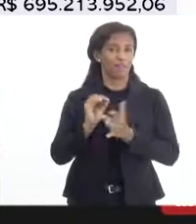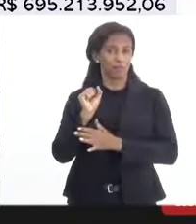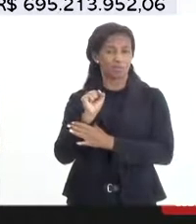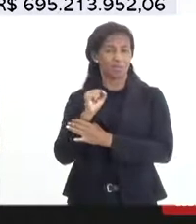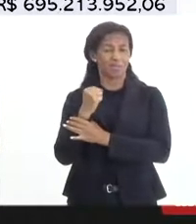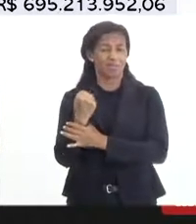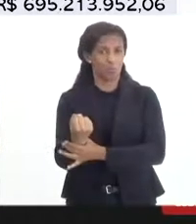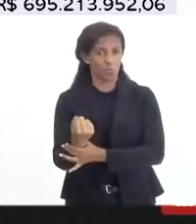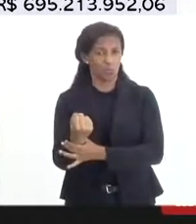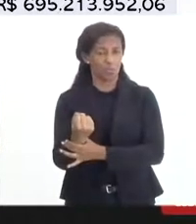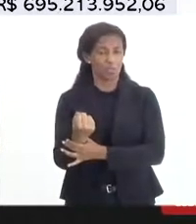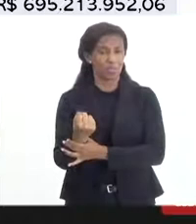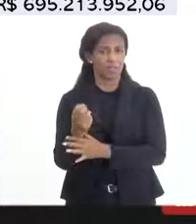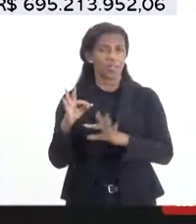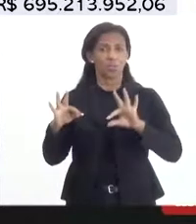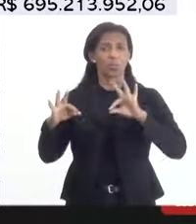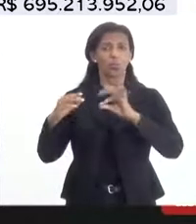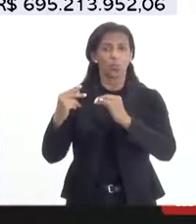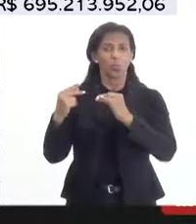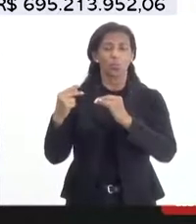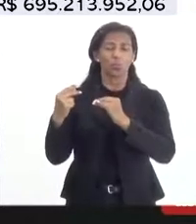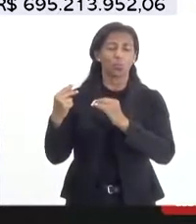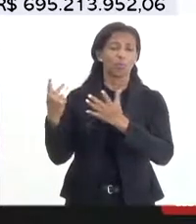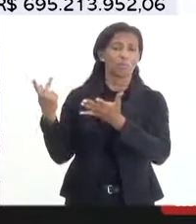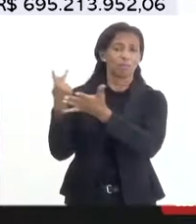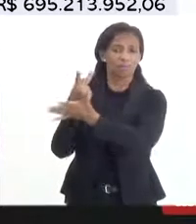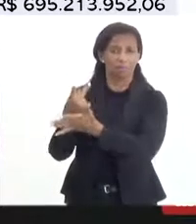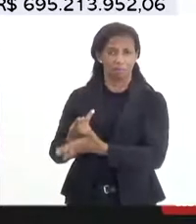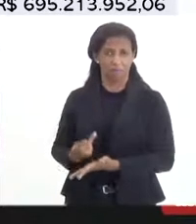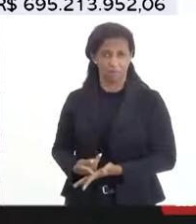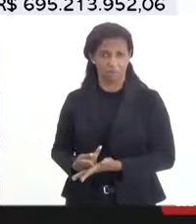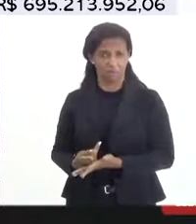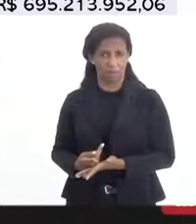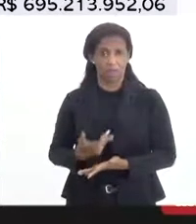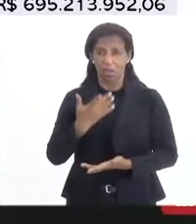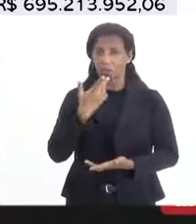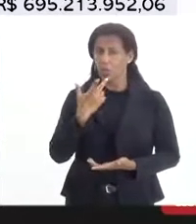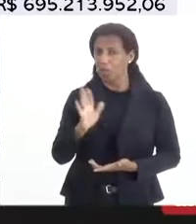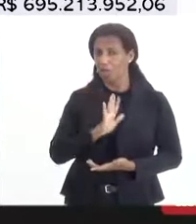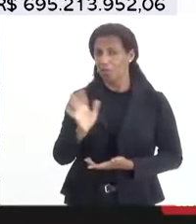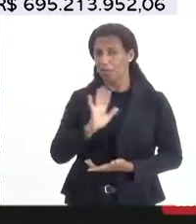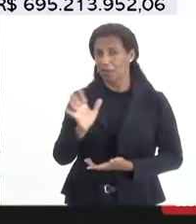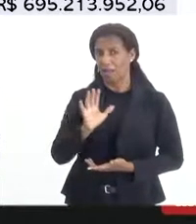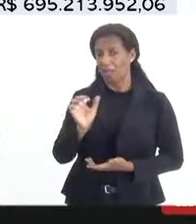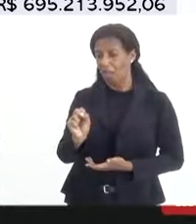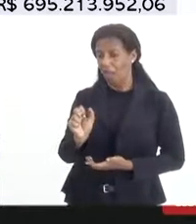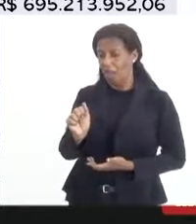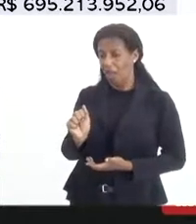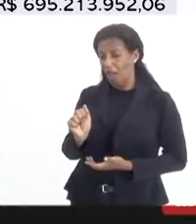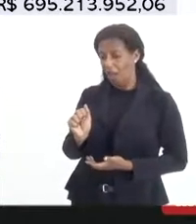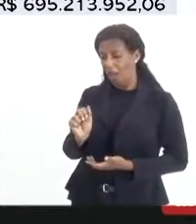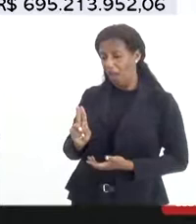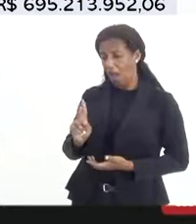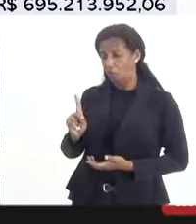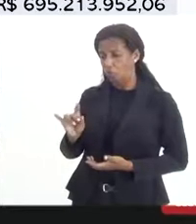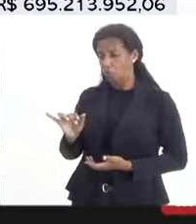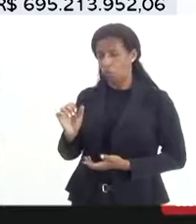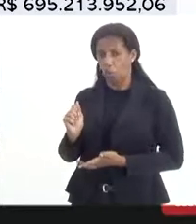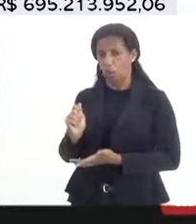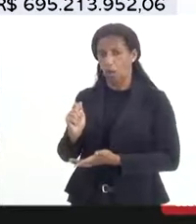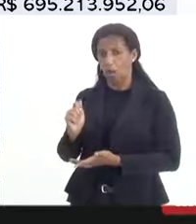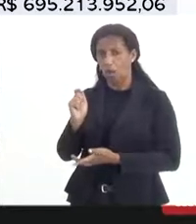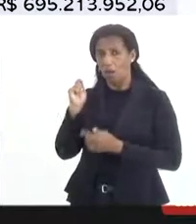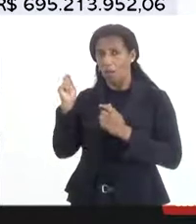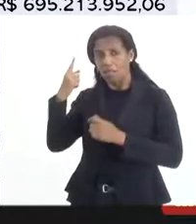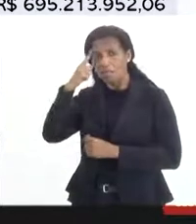infração que estão sendo lavrados, como se conta numa decadência. Olha, não quero dizer que os auditores não sabem contar a decadência. Estou dizendo que há uma insegurança